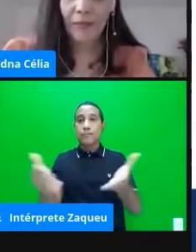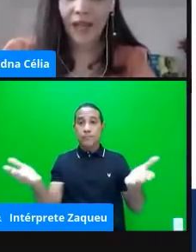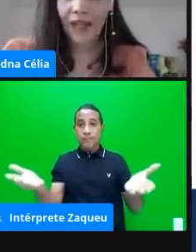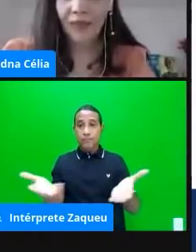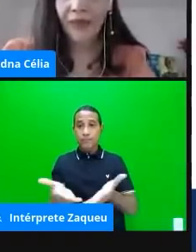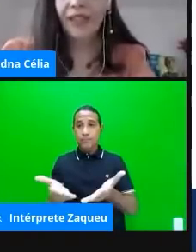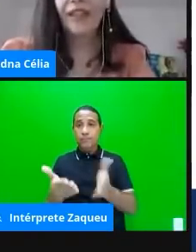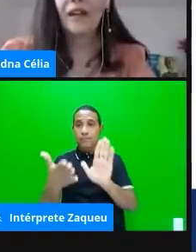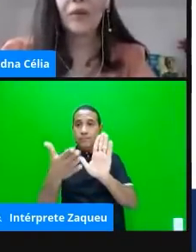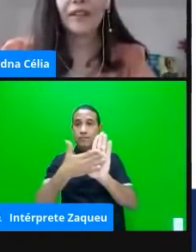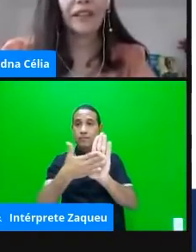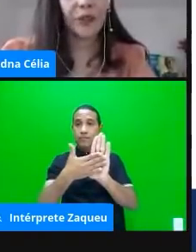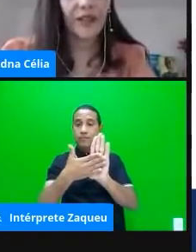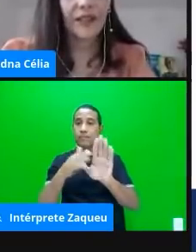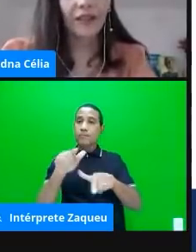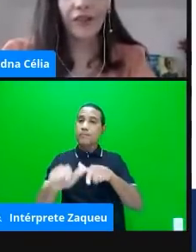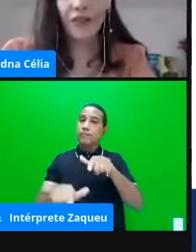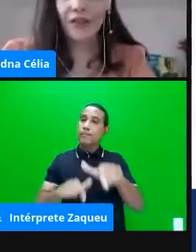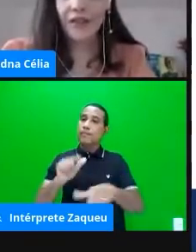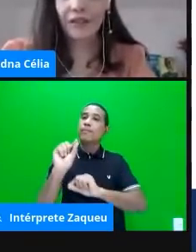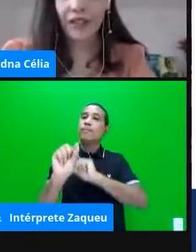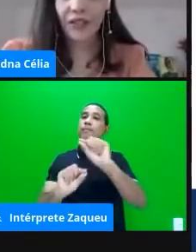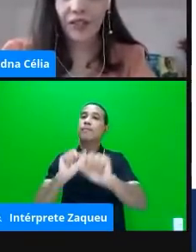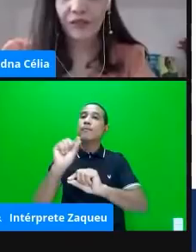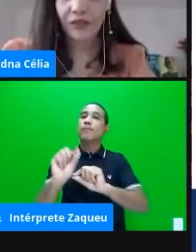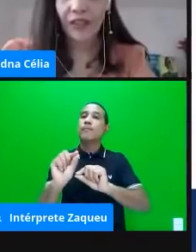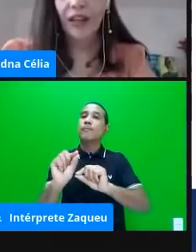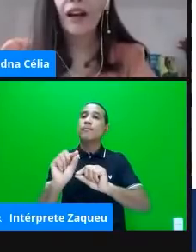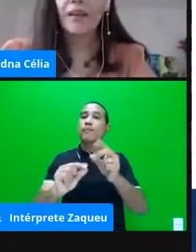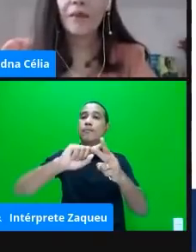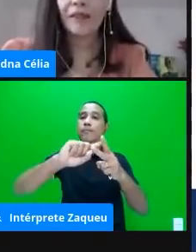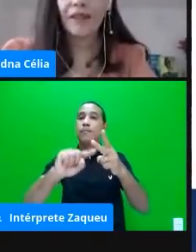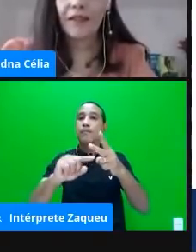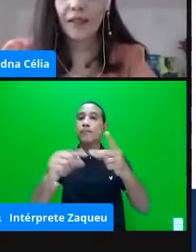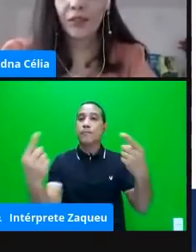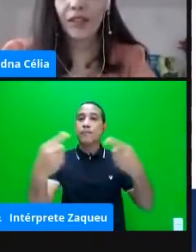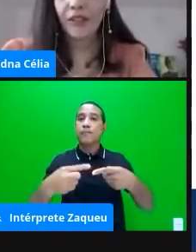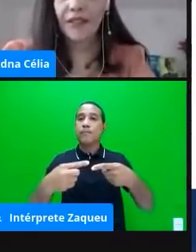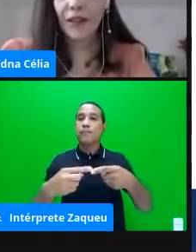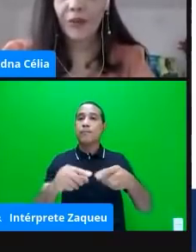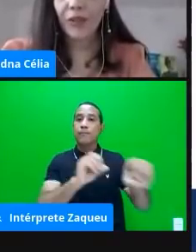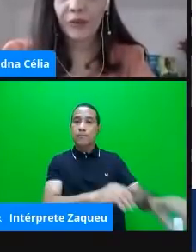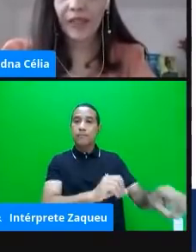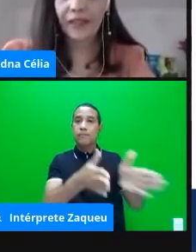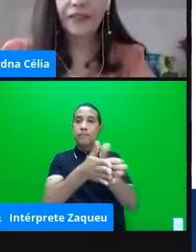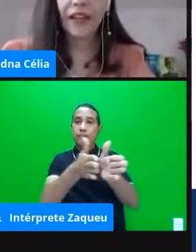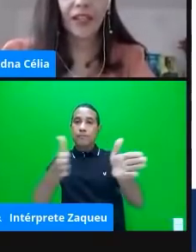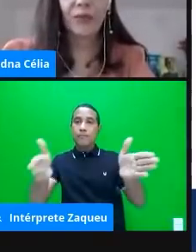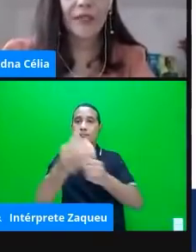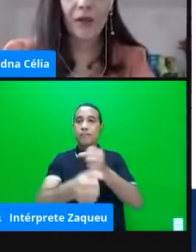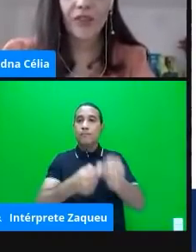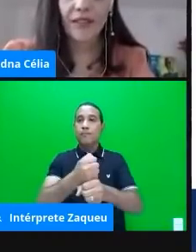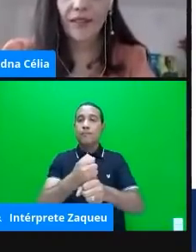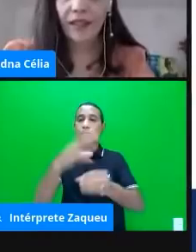de trabalho é abordar dois desafios desse ano letivo: a implementação do referencial curricular da